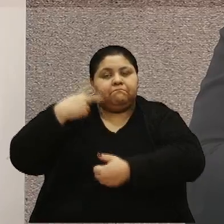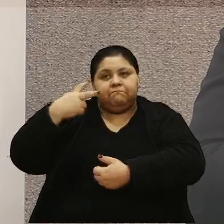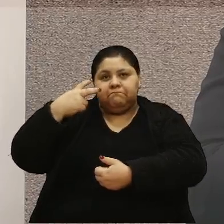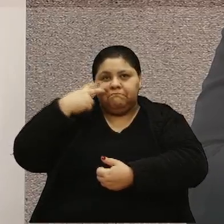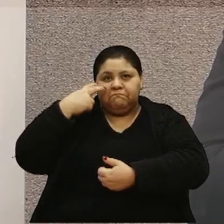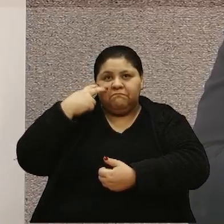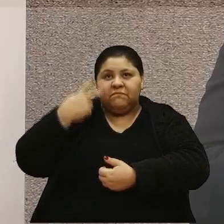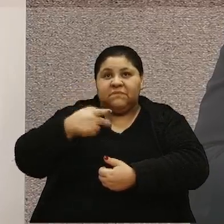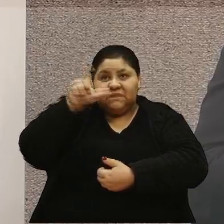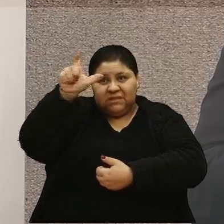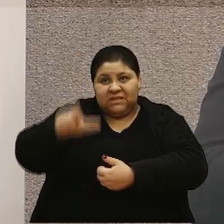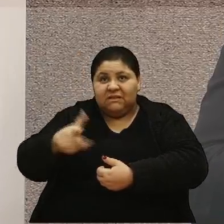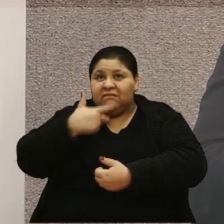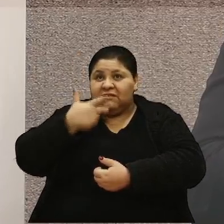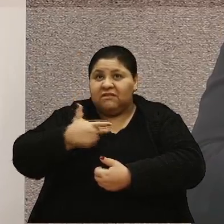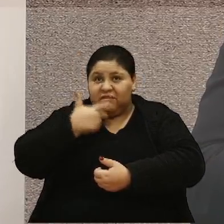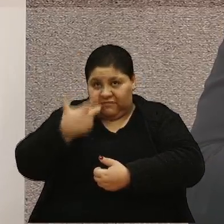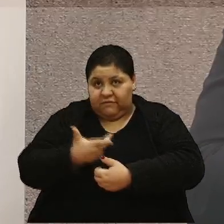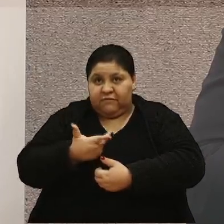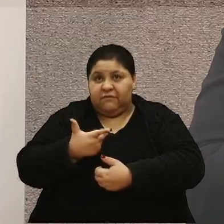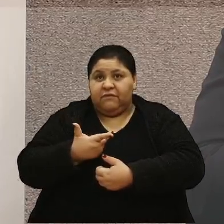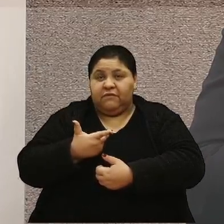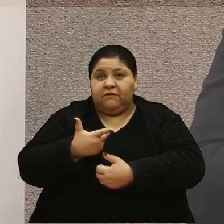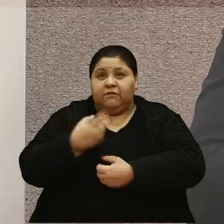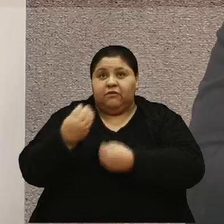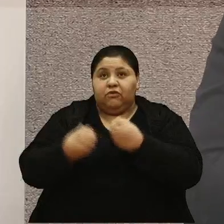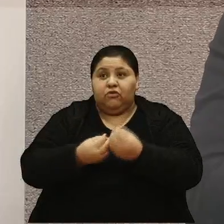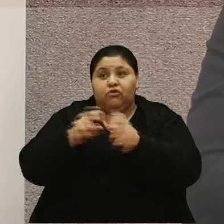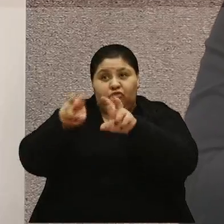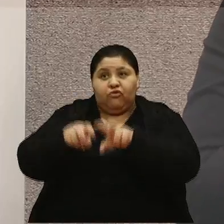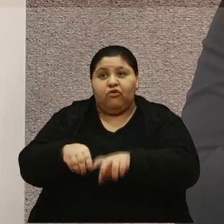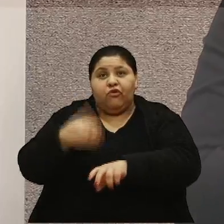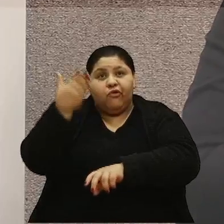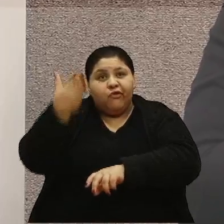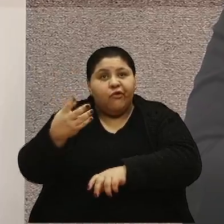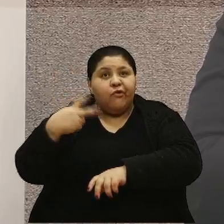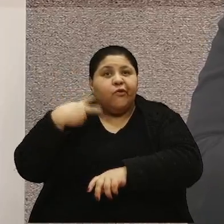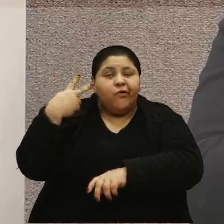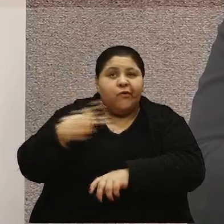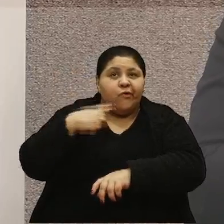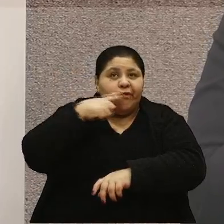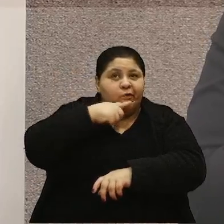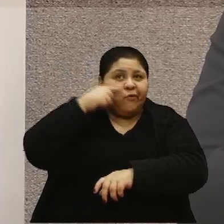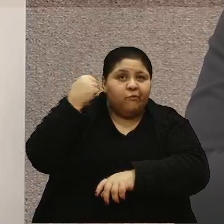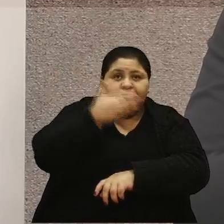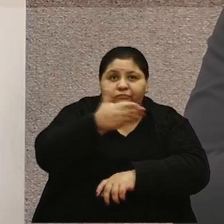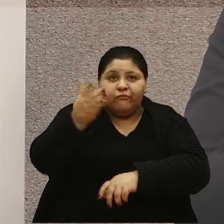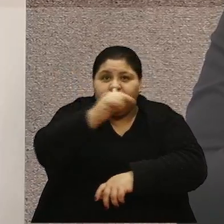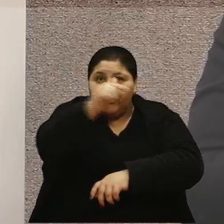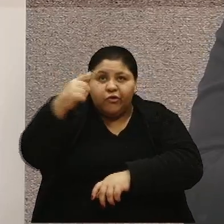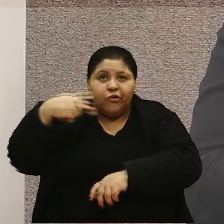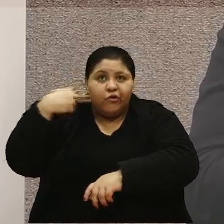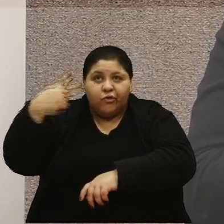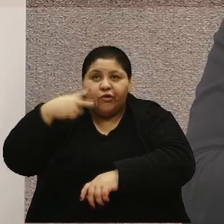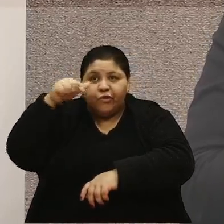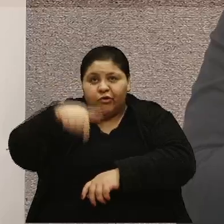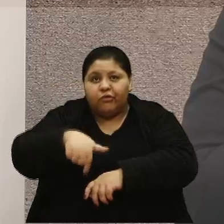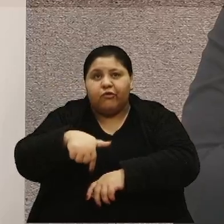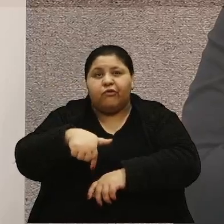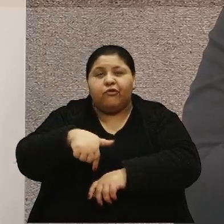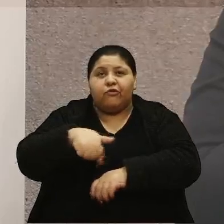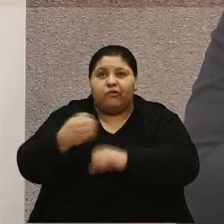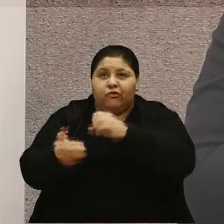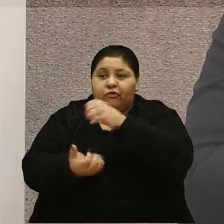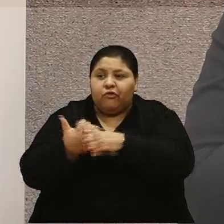se tem alguém que tem autoridade para falar sobre a situação do agro, é o senhor, vereador Aldonei, e outros vereadores que talvez aqui são